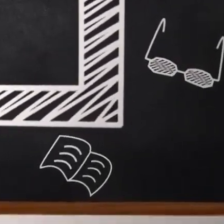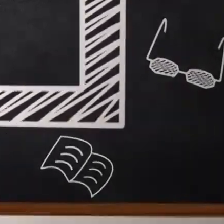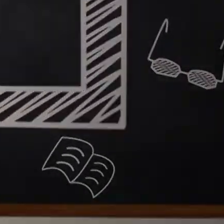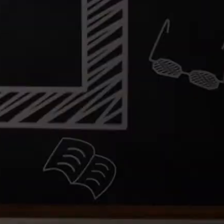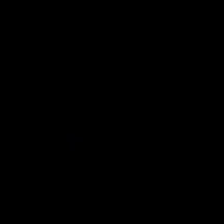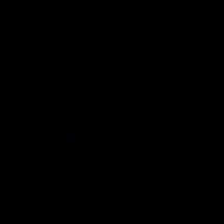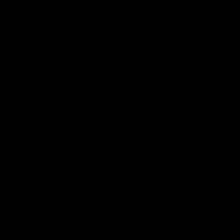é